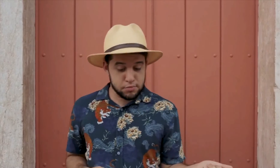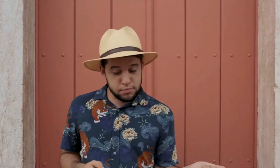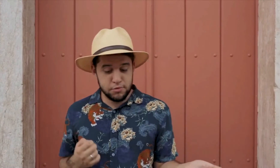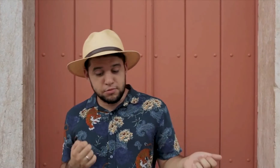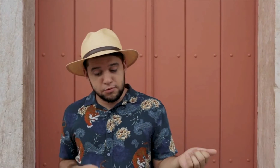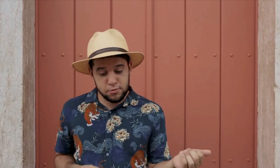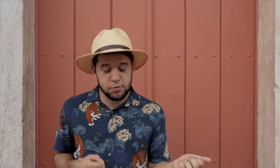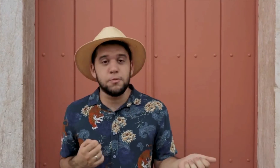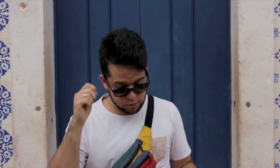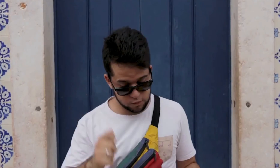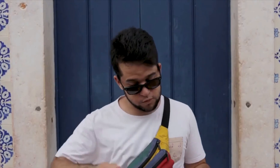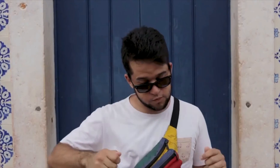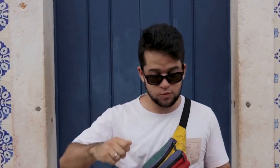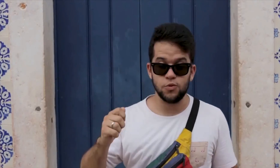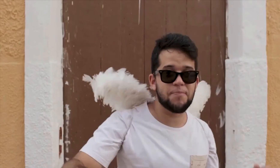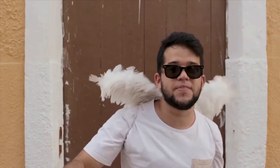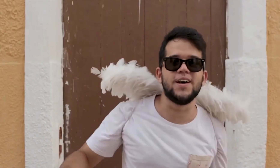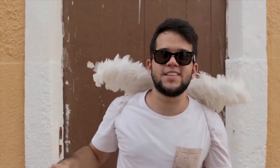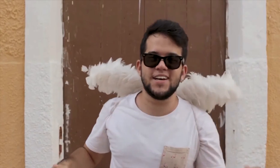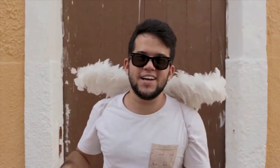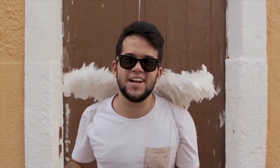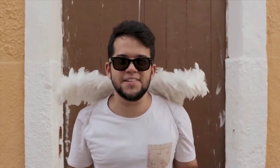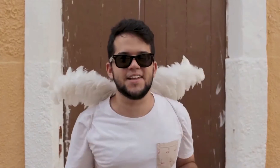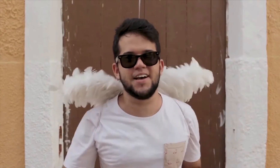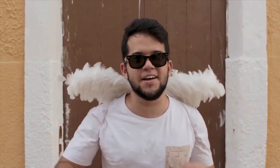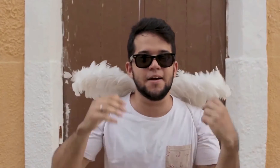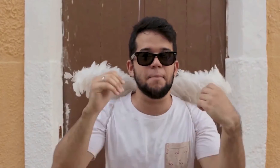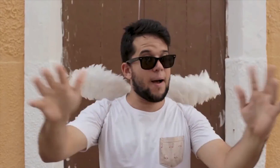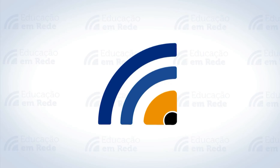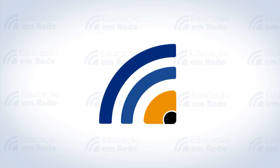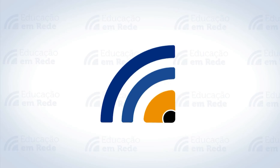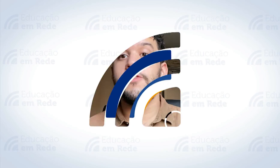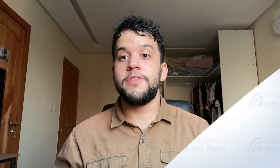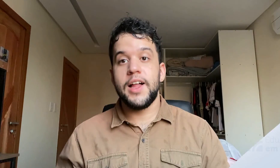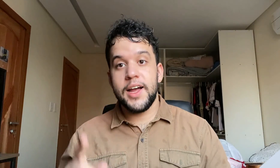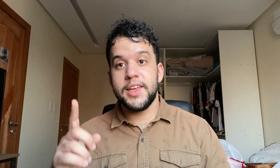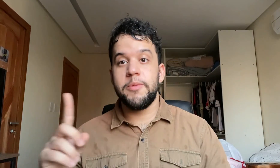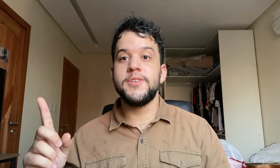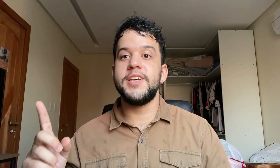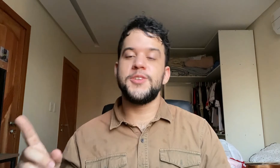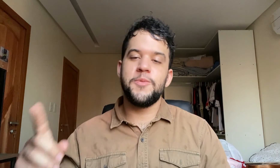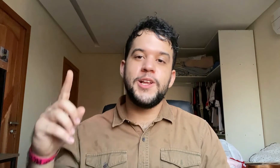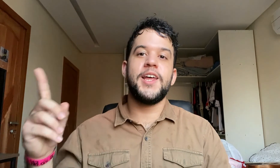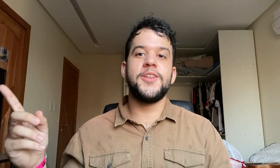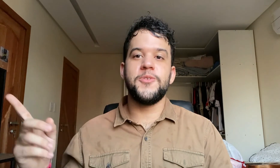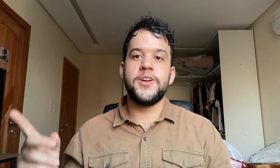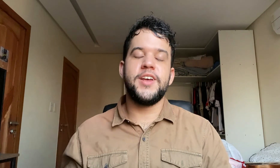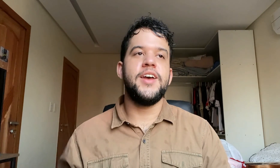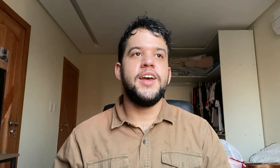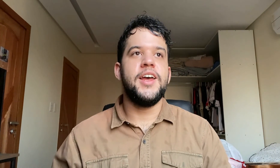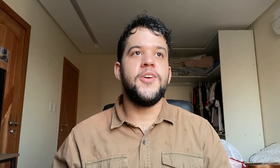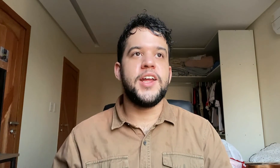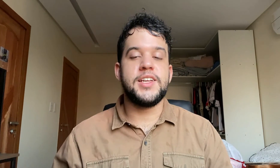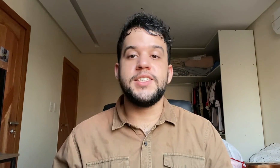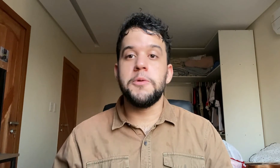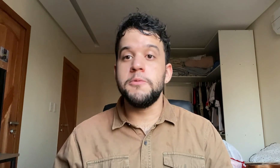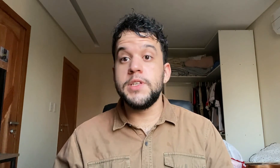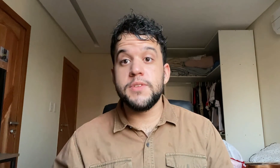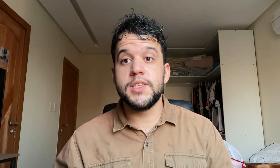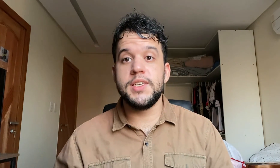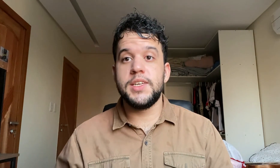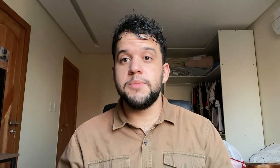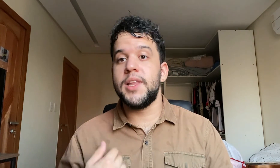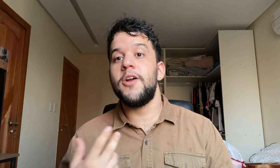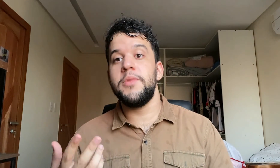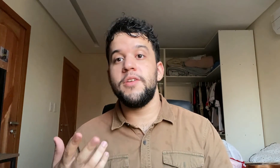destaque. Estamos muito felizes com isso, né? Eu e minha banda. E hoje eu vim falar aqui pra vocês sobre literatura, né? Eu queria trazer alguns